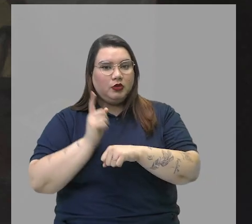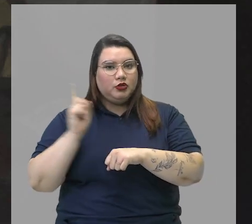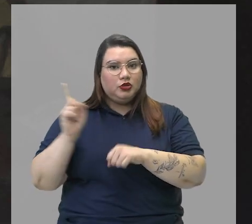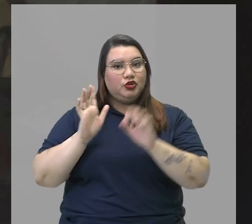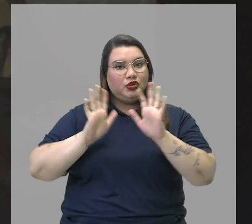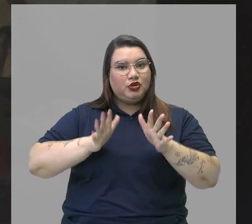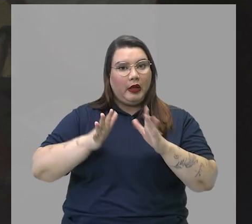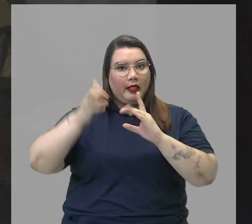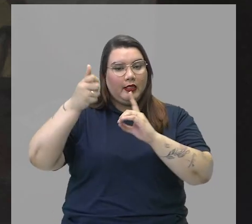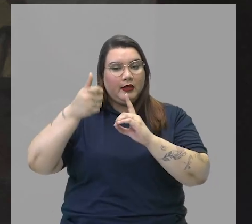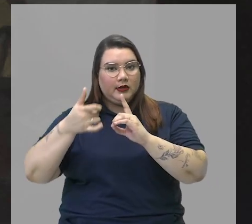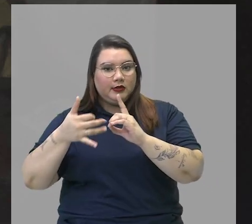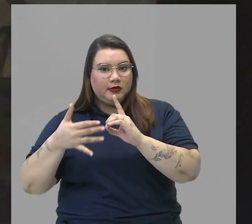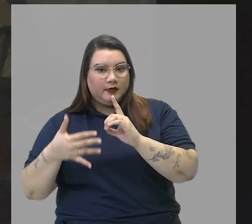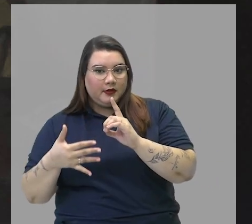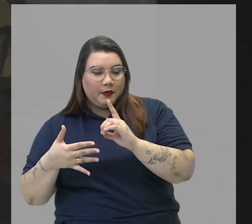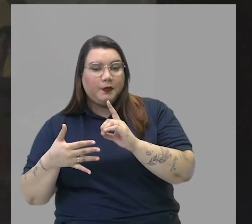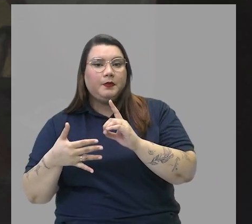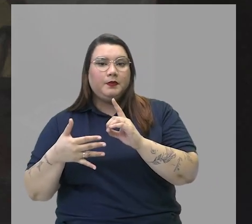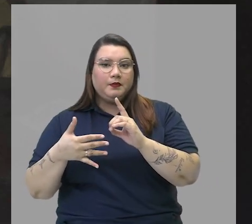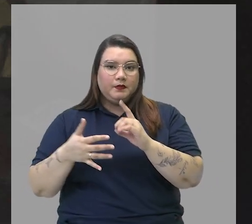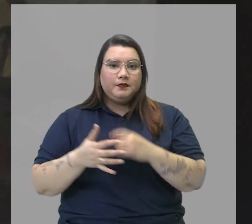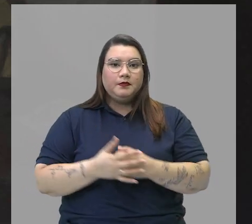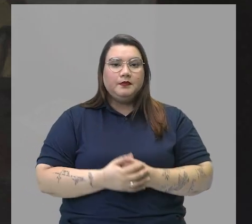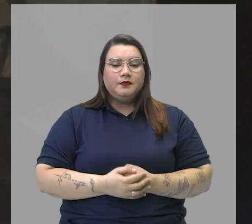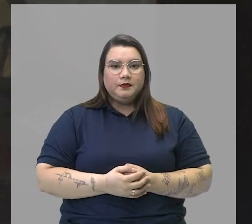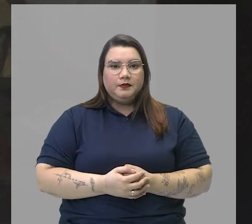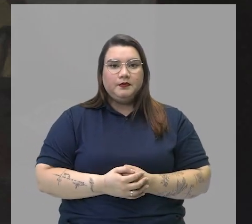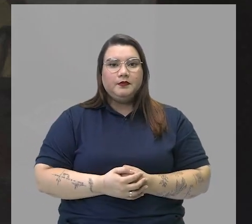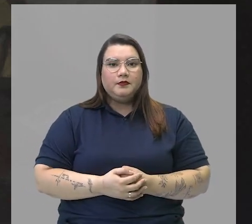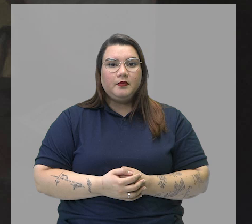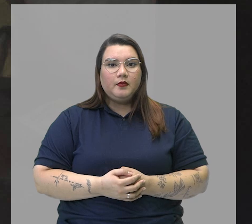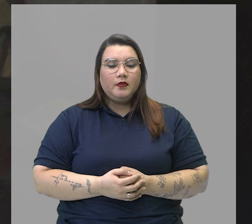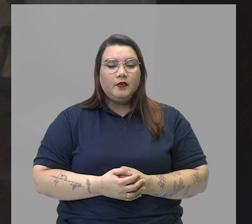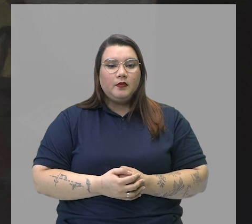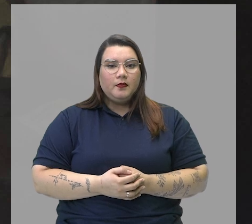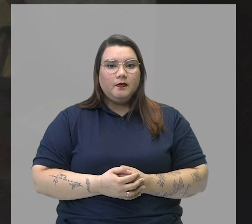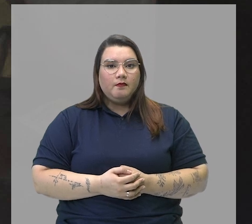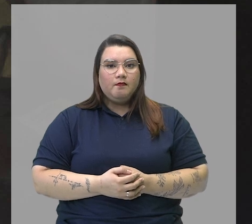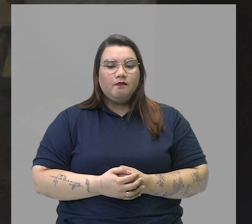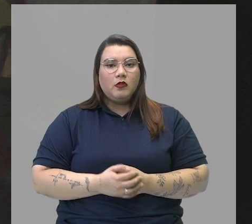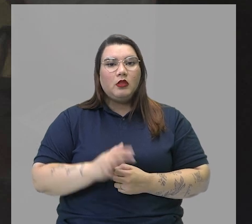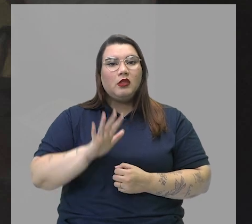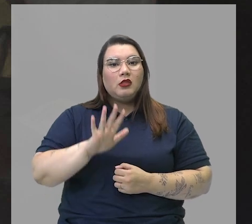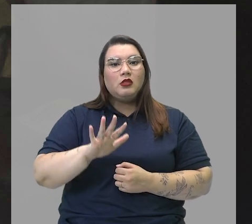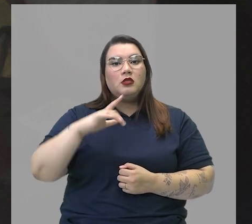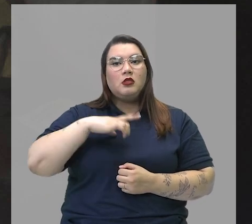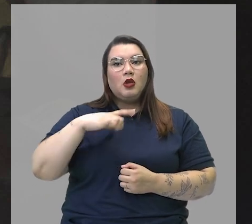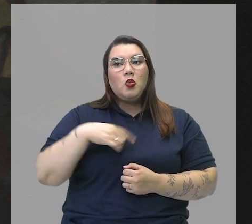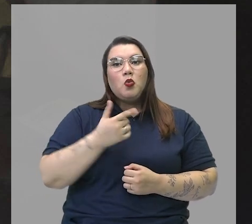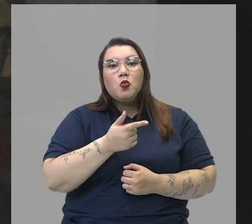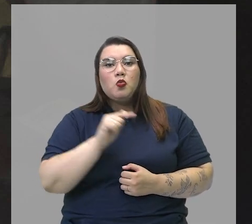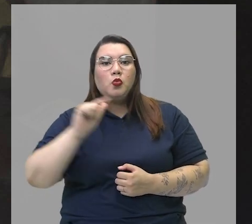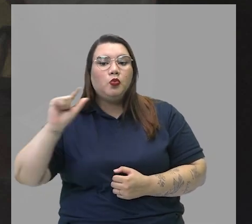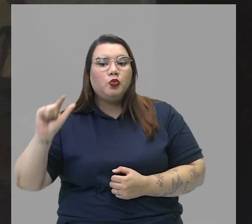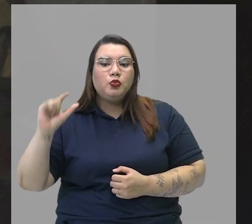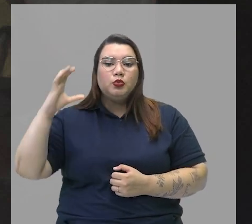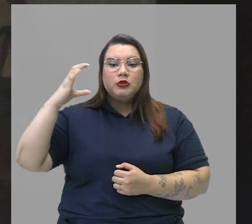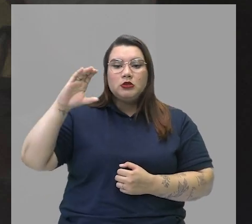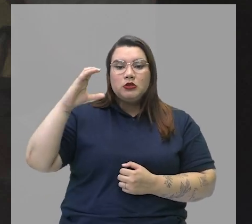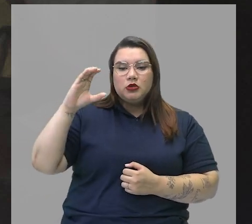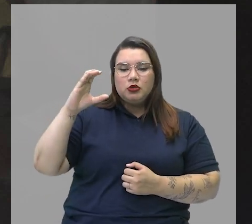aconteceu este fenômeno, ele descreveu a luz, veio um outro